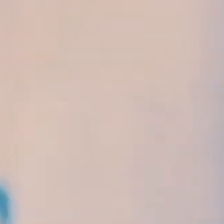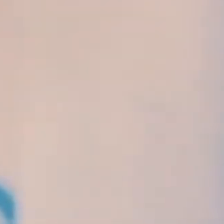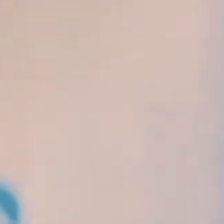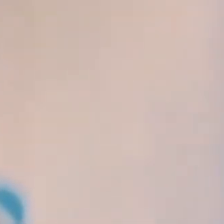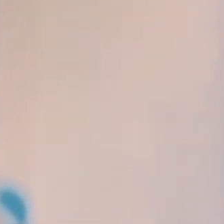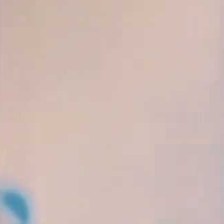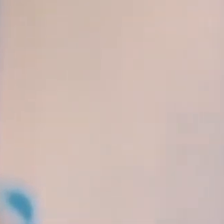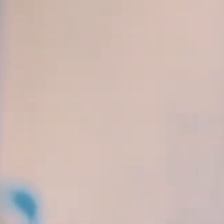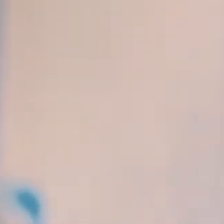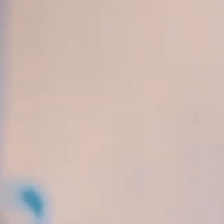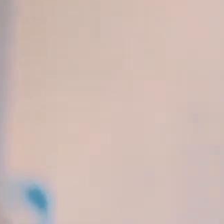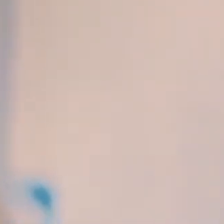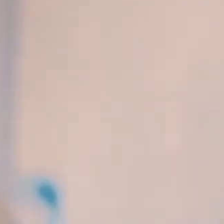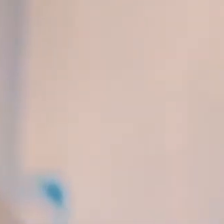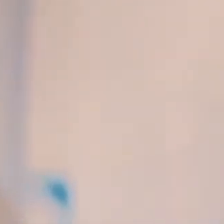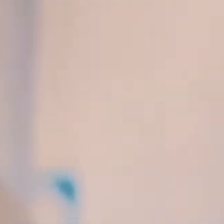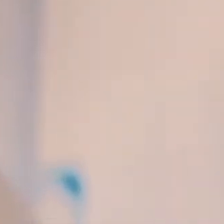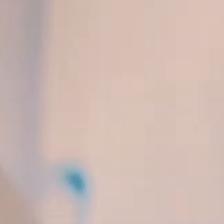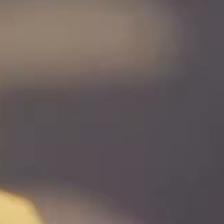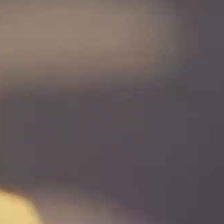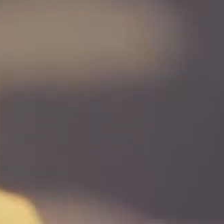Tudo isso vai passar.